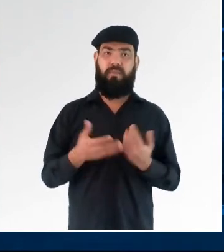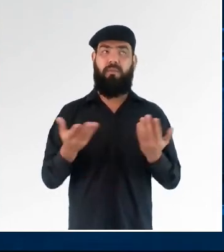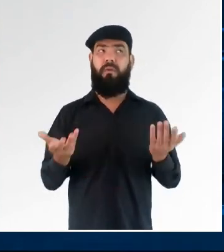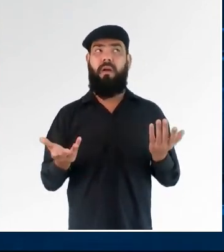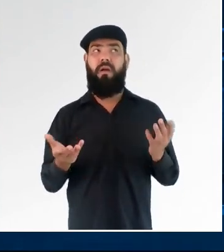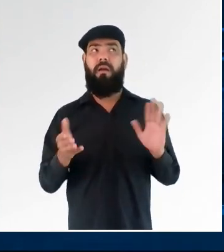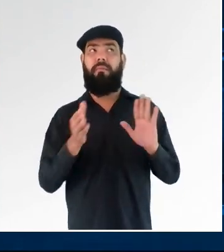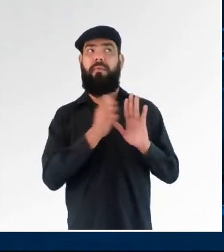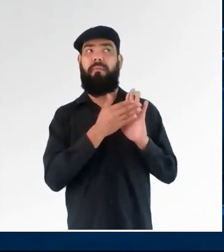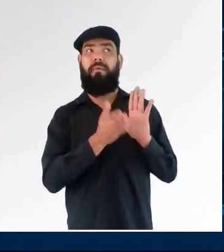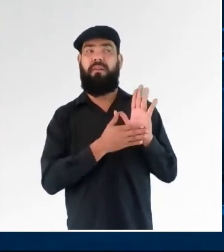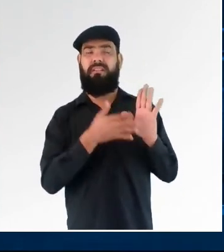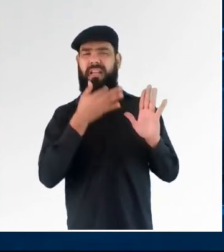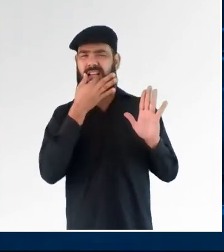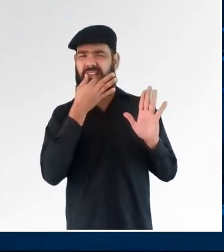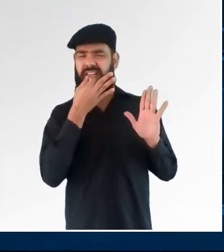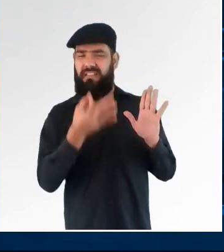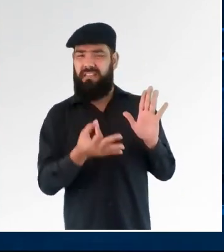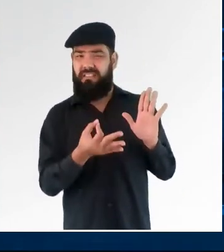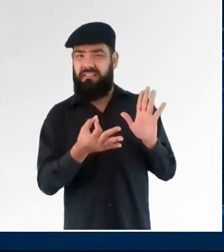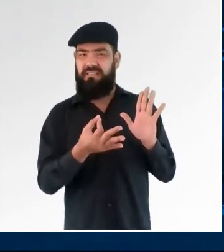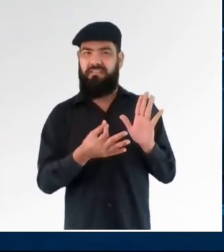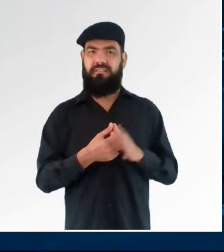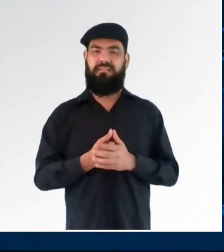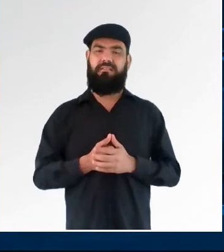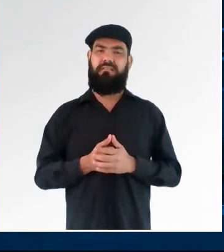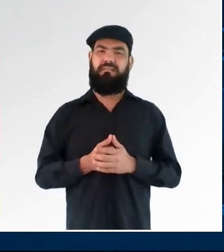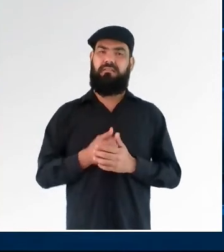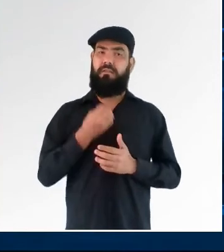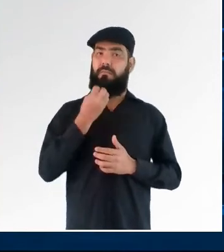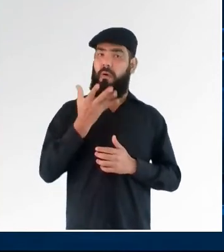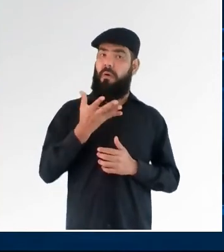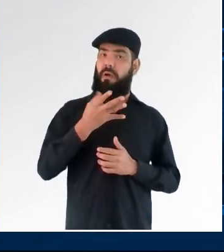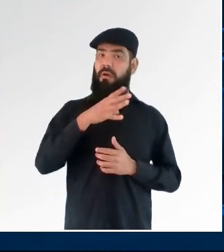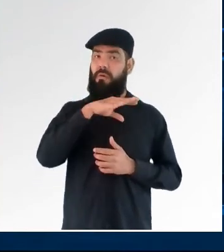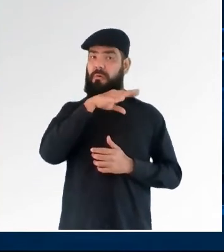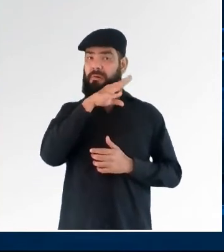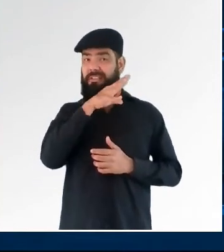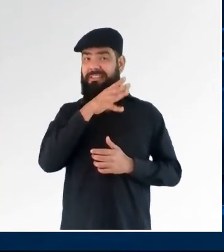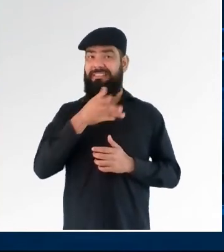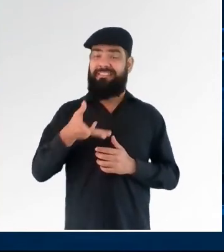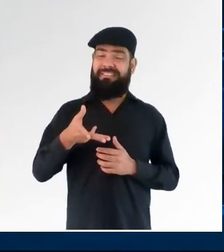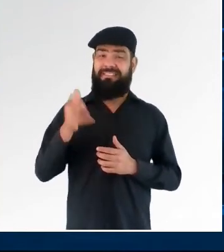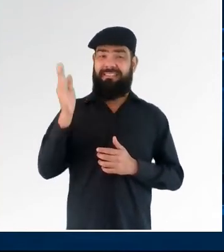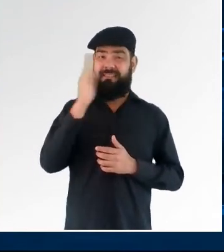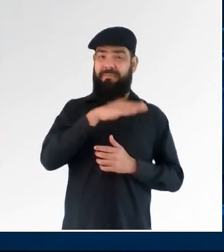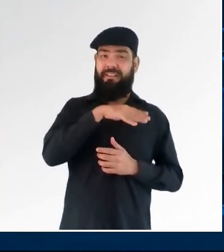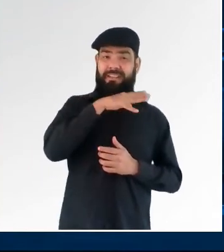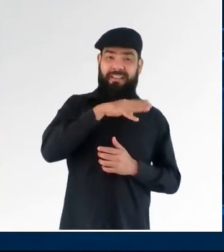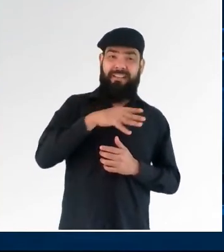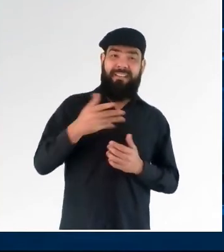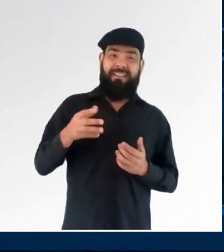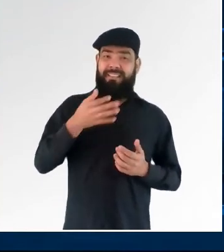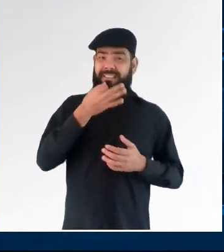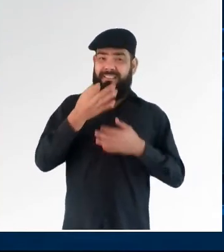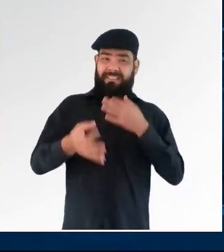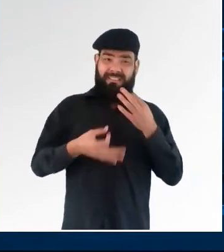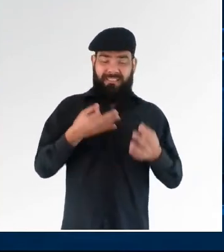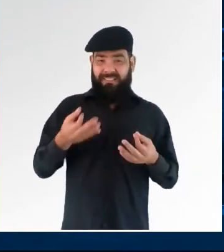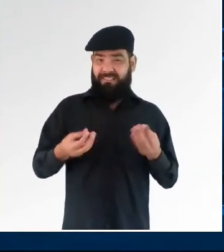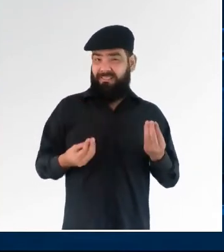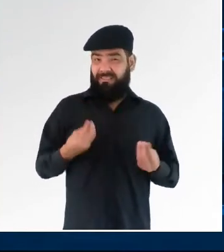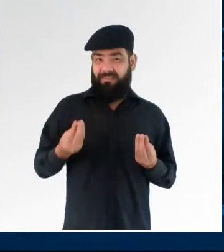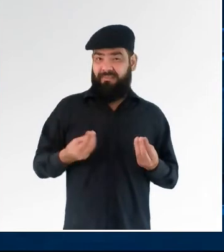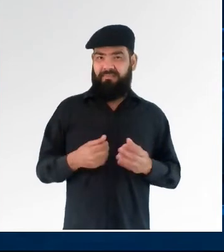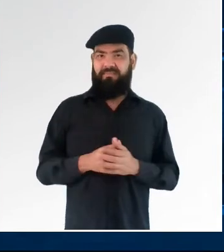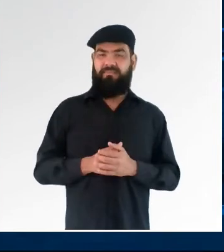crítica, uma boa crítica, vai fazer uma crítica que não é tão boa, né? Então vai ter